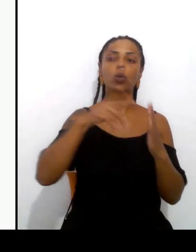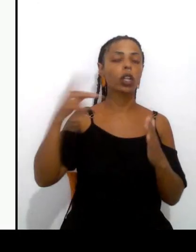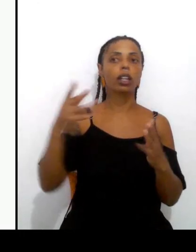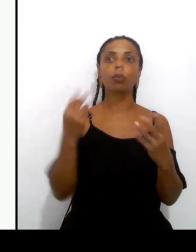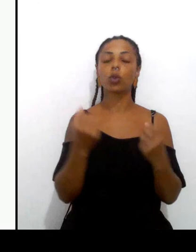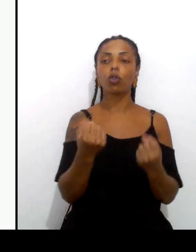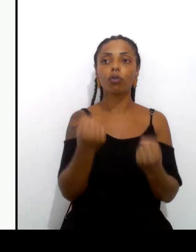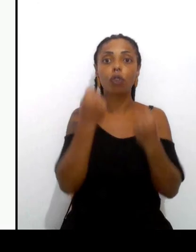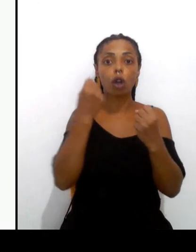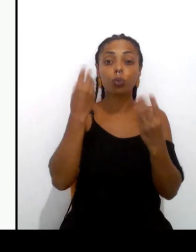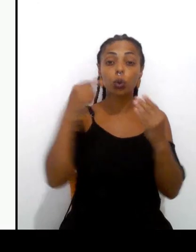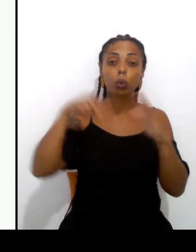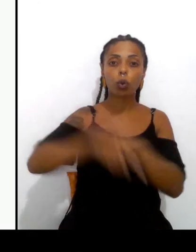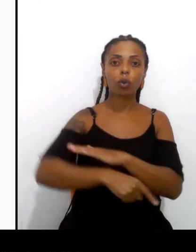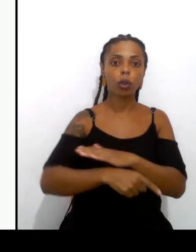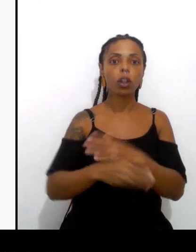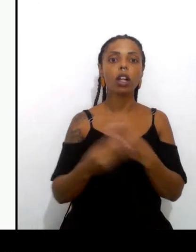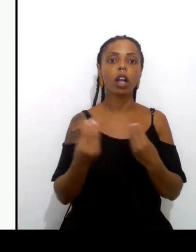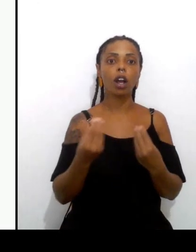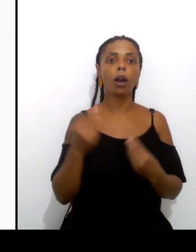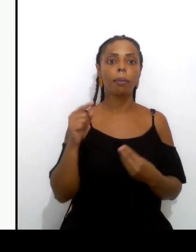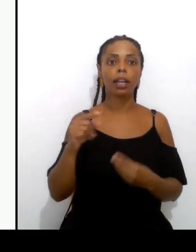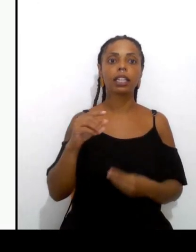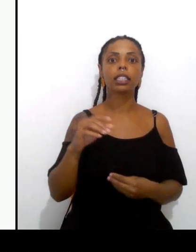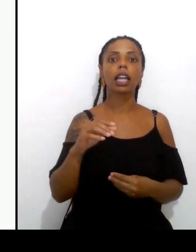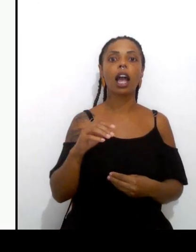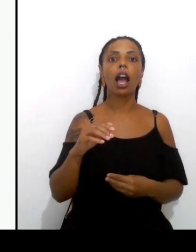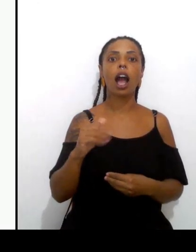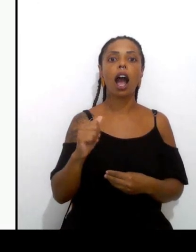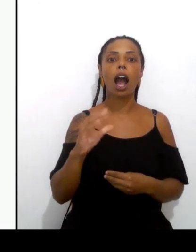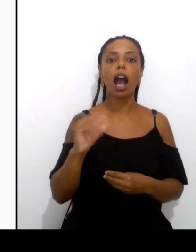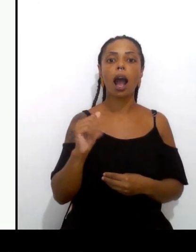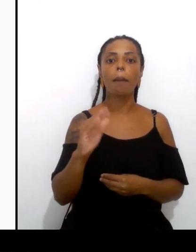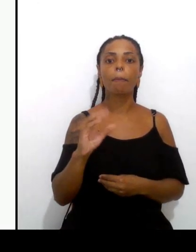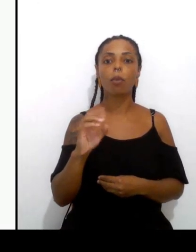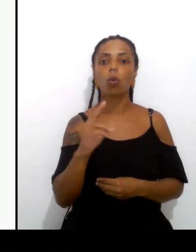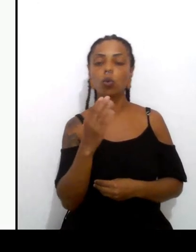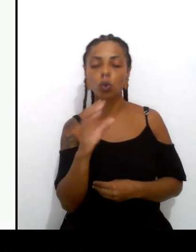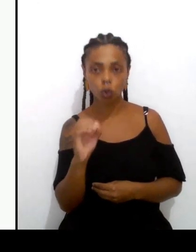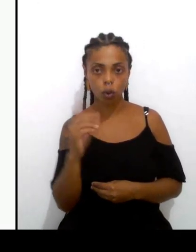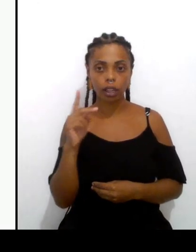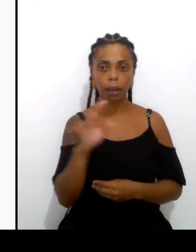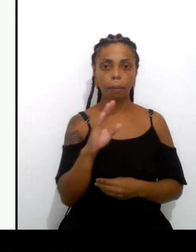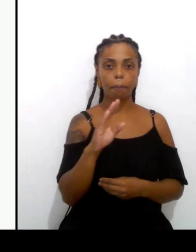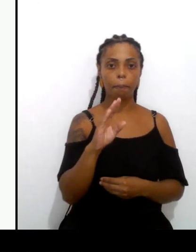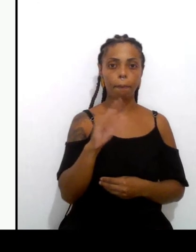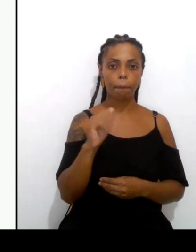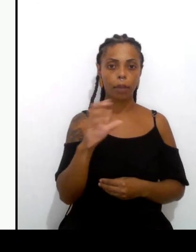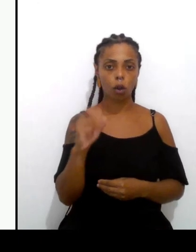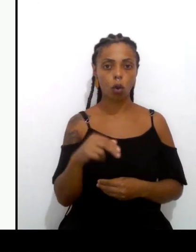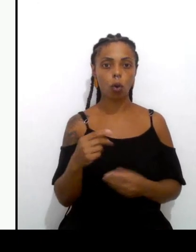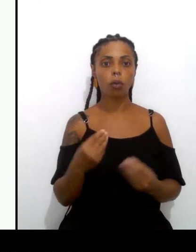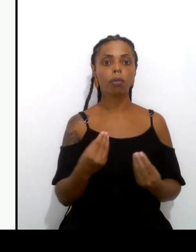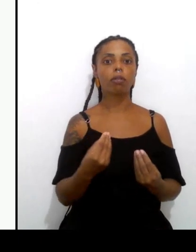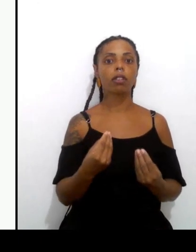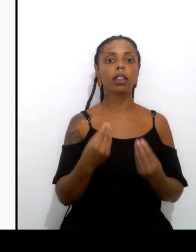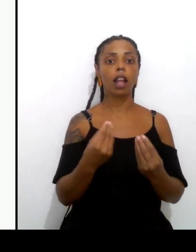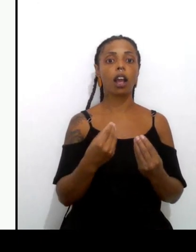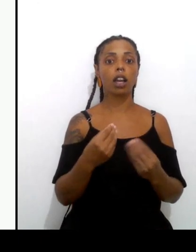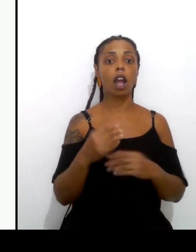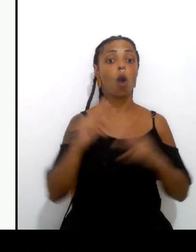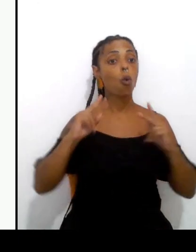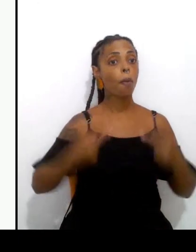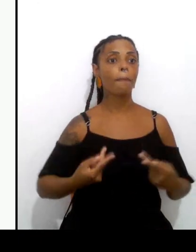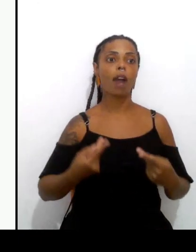de bacon traz um humano como a carne outra penalidade que foi superada foi a do humano